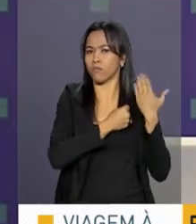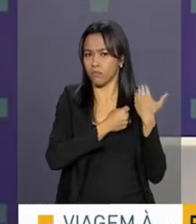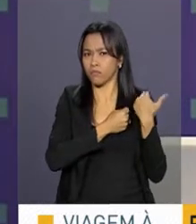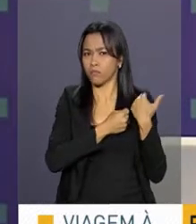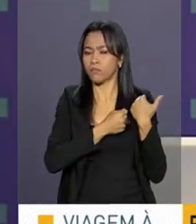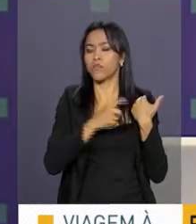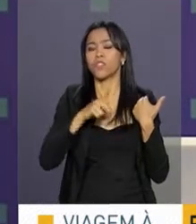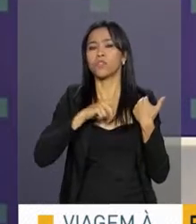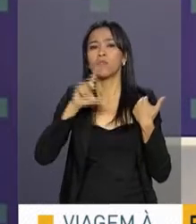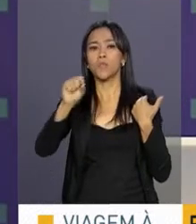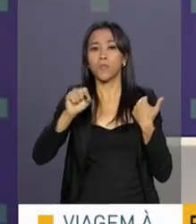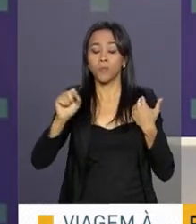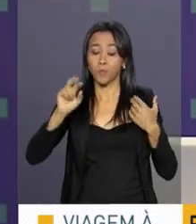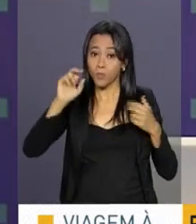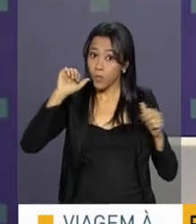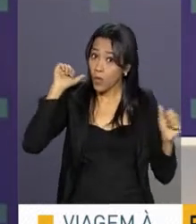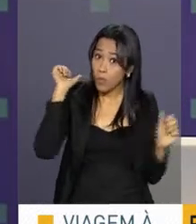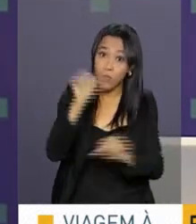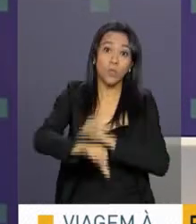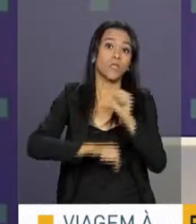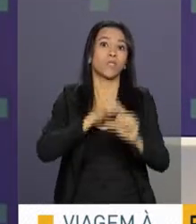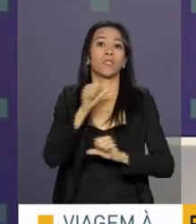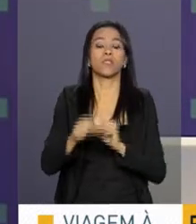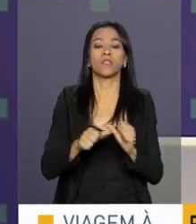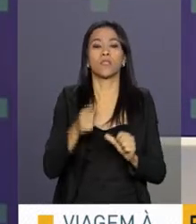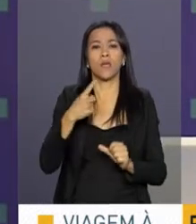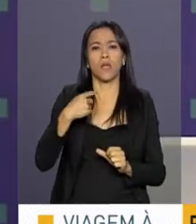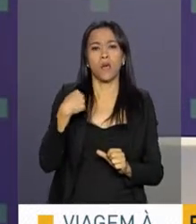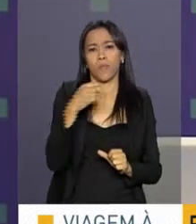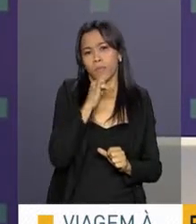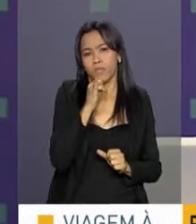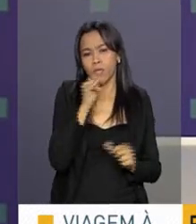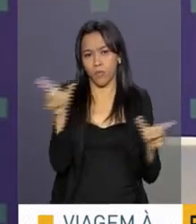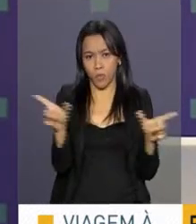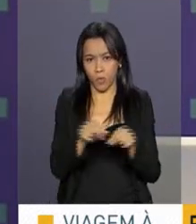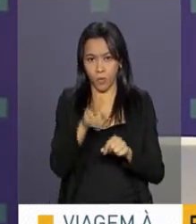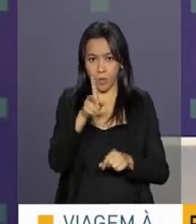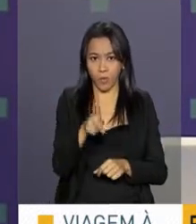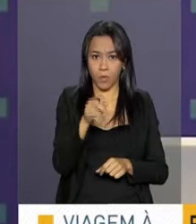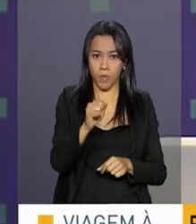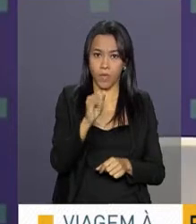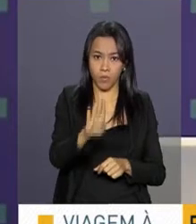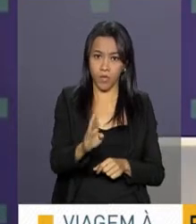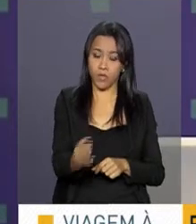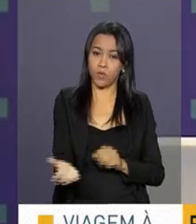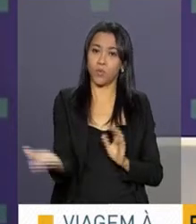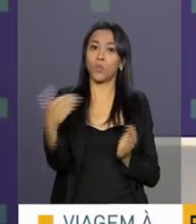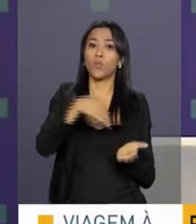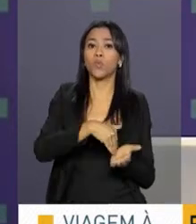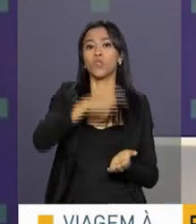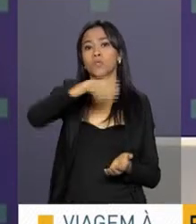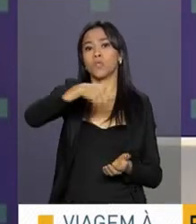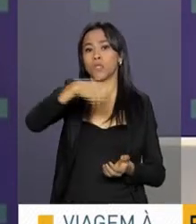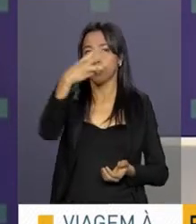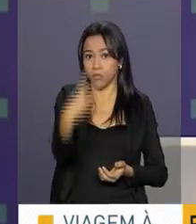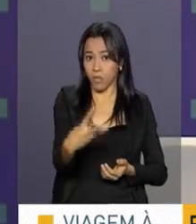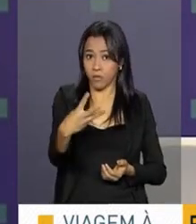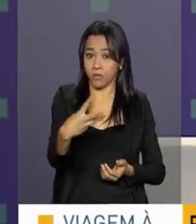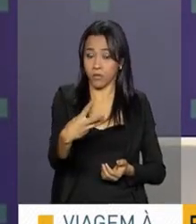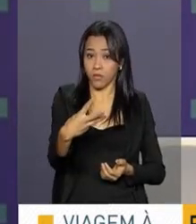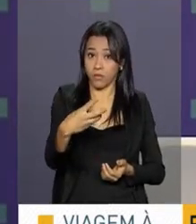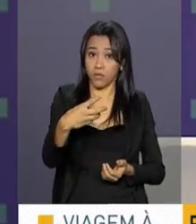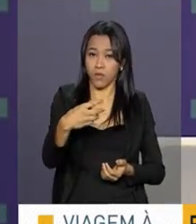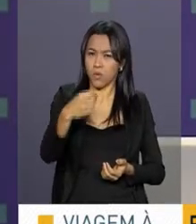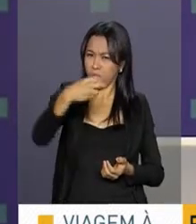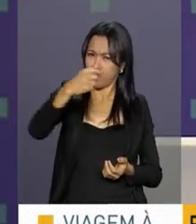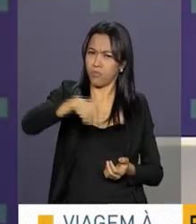mudança completa de cenário. Nós saímos de um PIB, por exemplo, do último trimestre do ano passado, o primeiro trimestre do